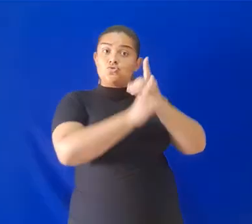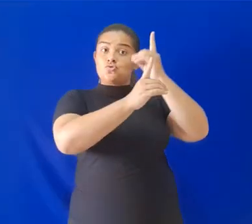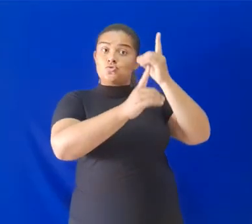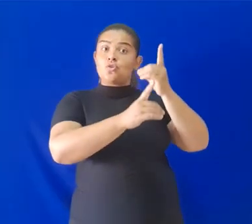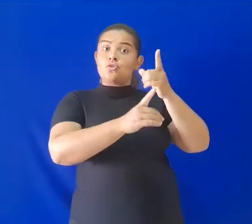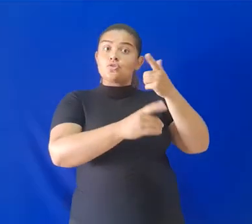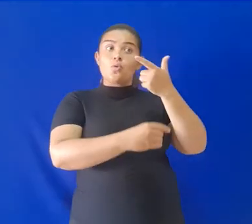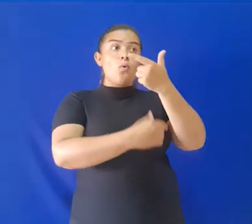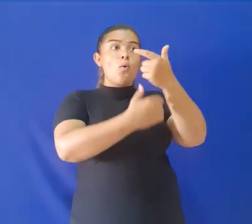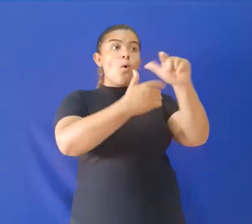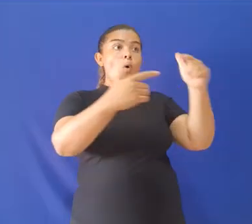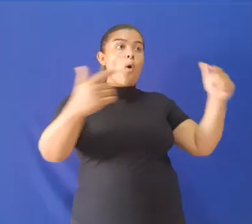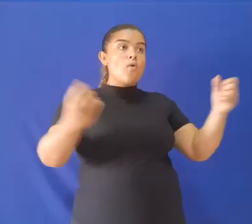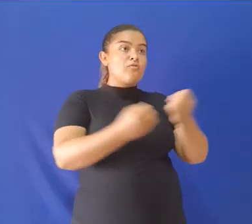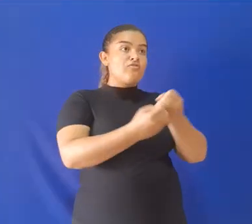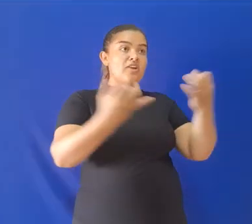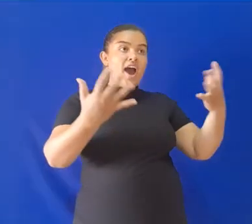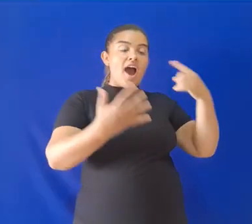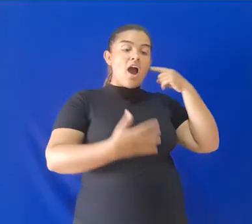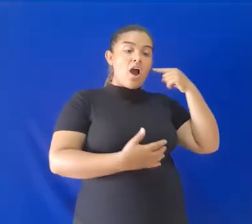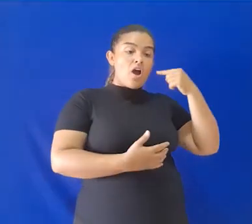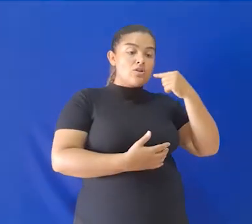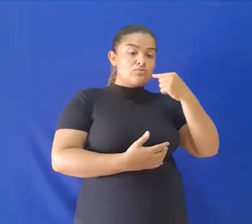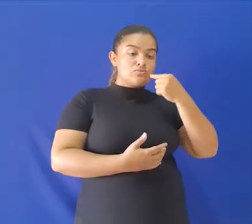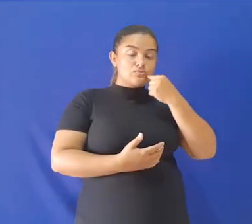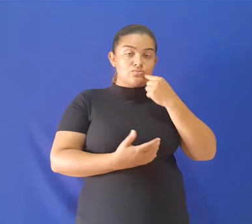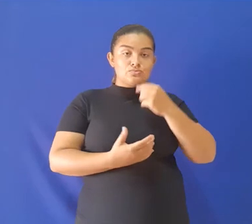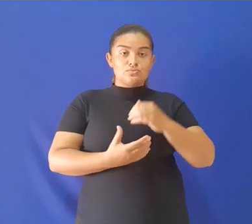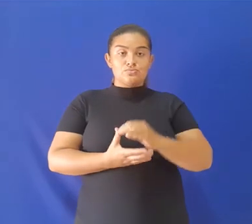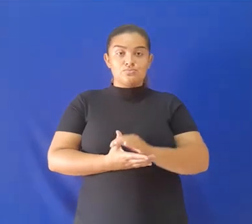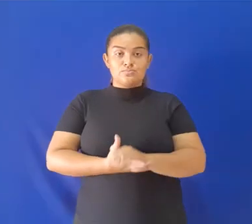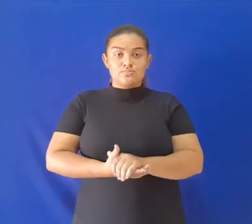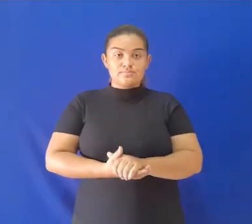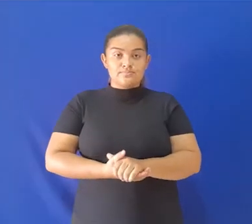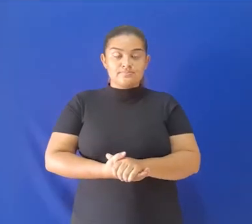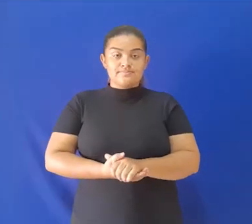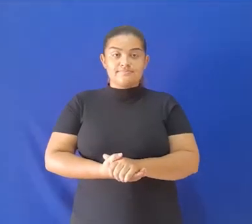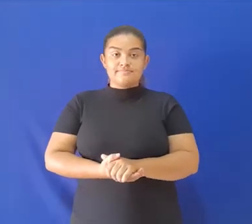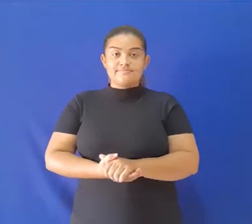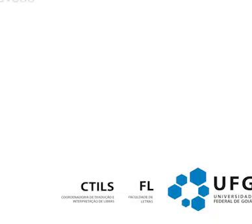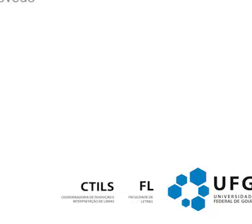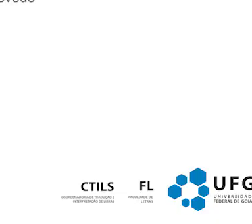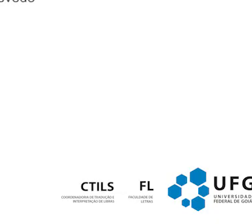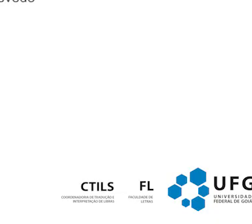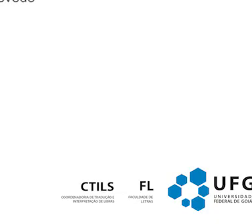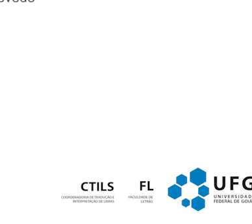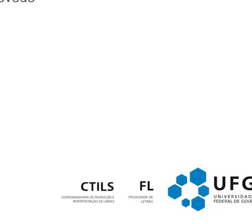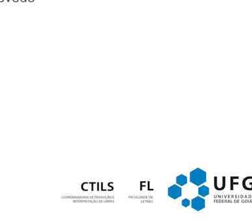reabilitação e descobrem que existem outros surdos,